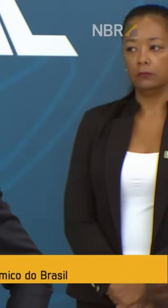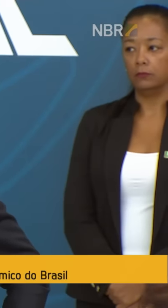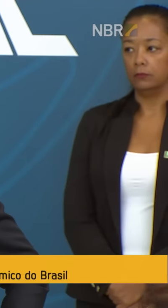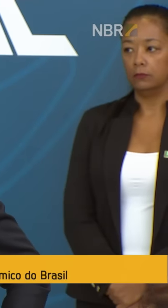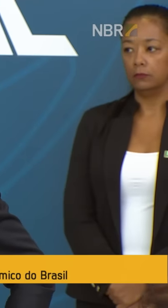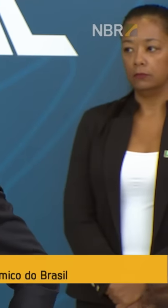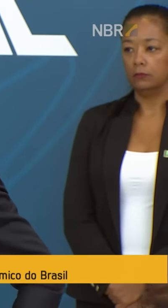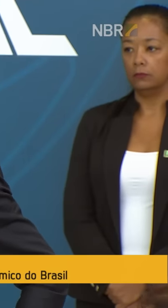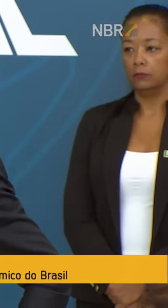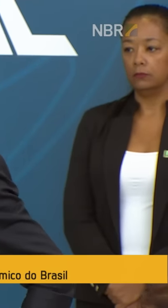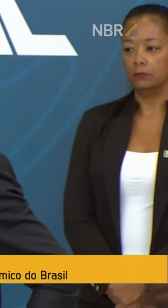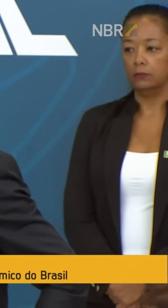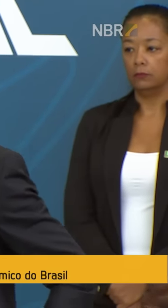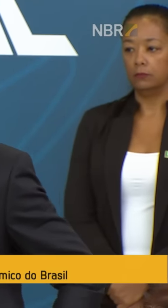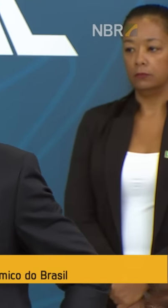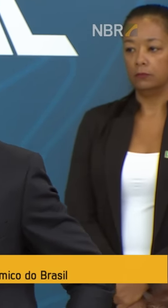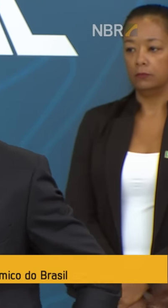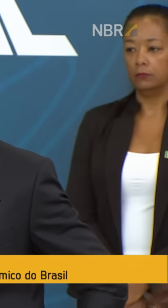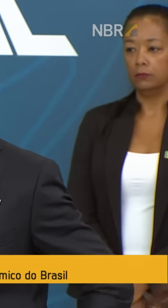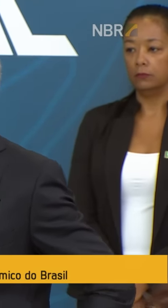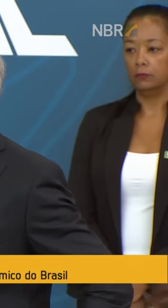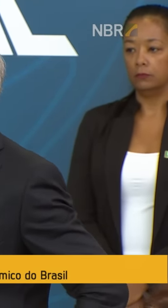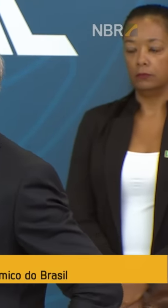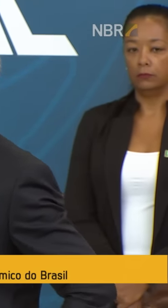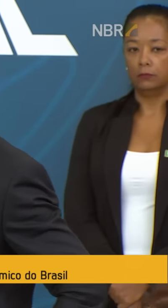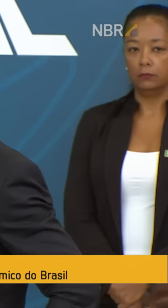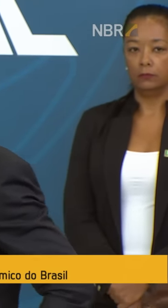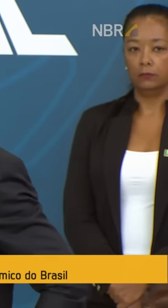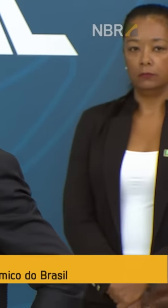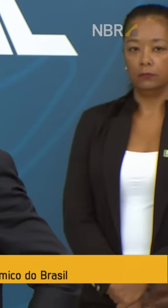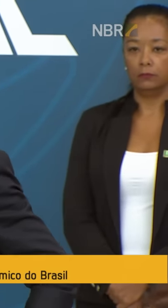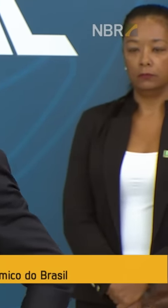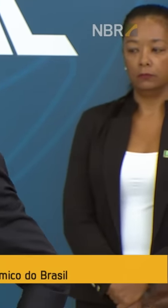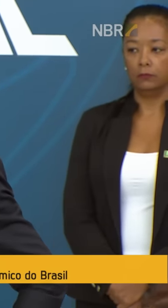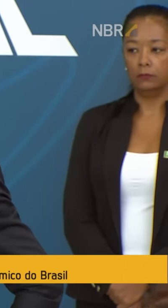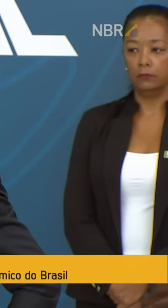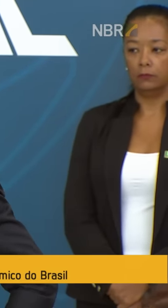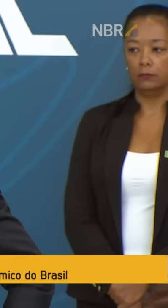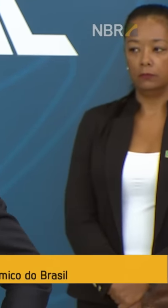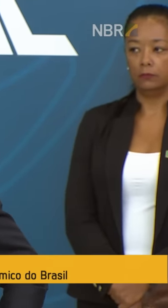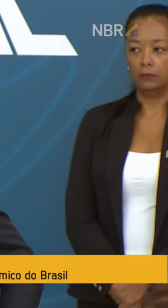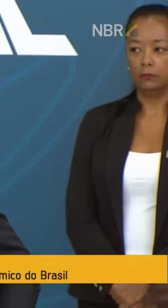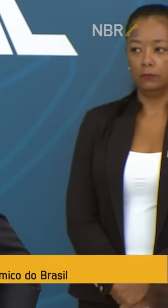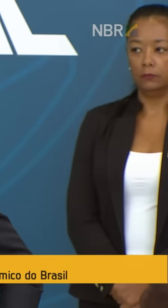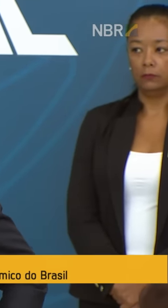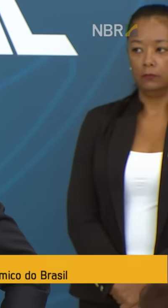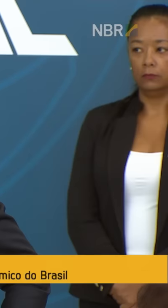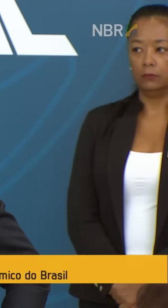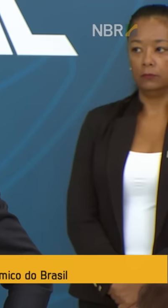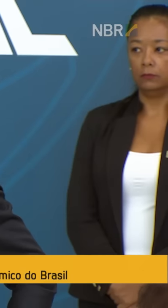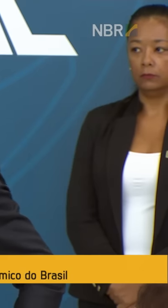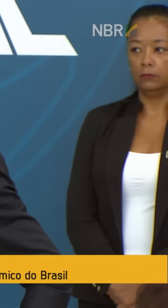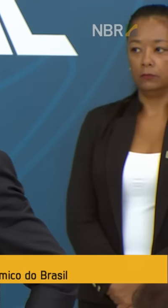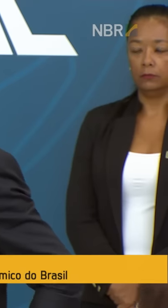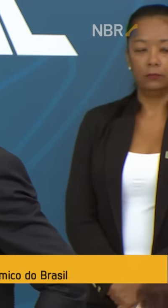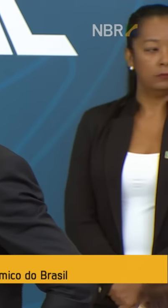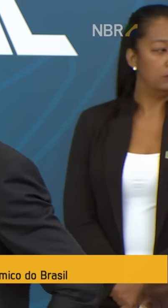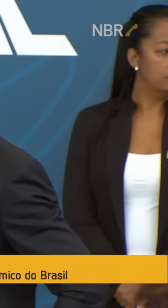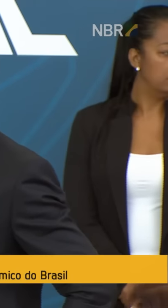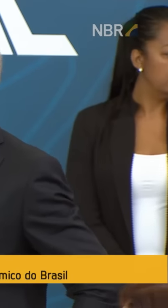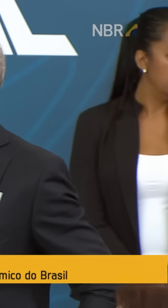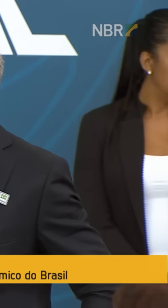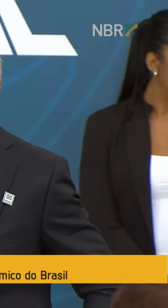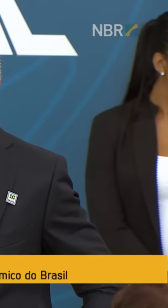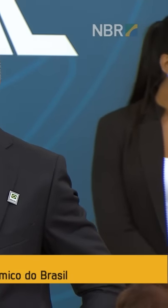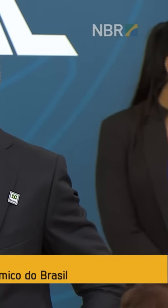fundamental para o país, existem outras coisas já engatilhadas, reforma da Previdência, mas as nossas dificuldades são grandes. Claro que podemos contar